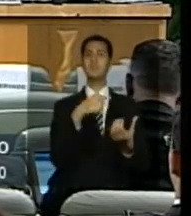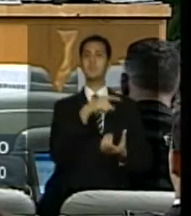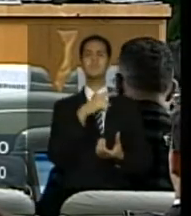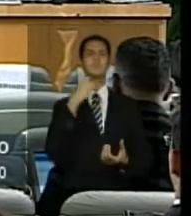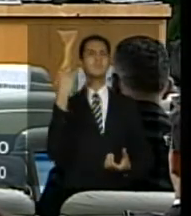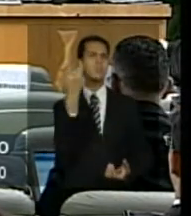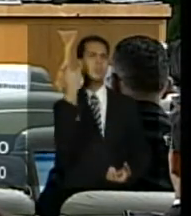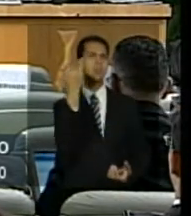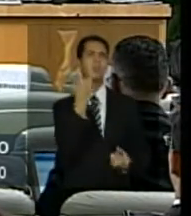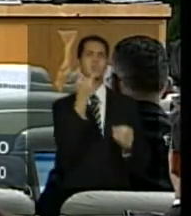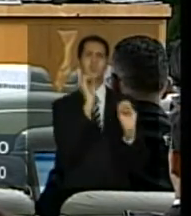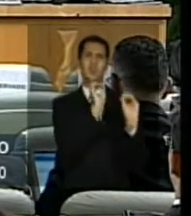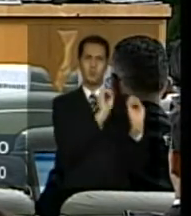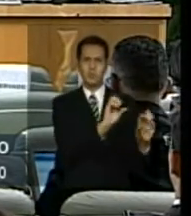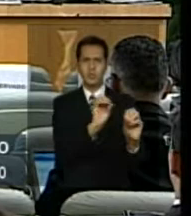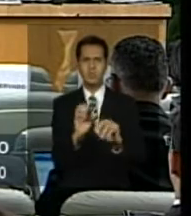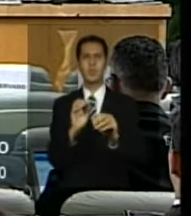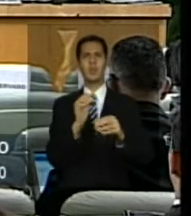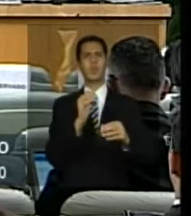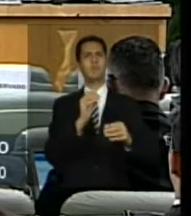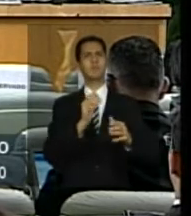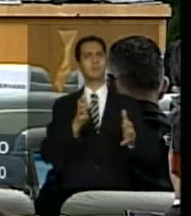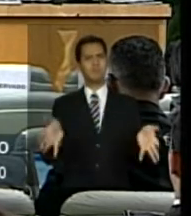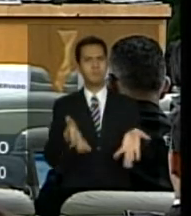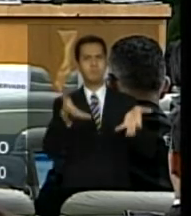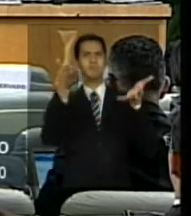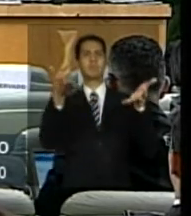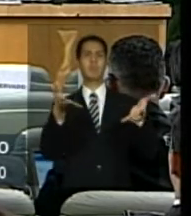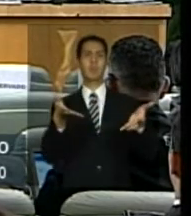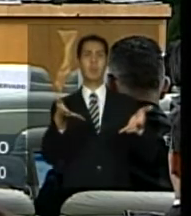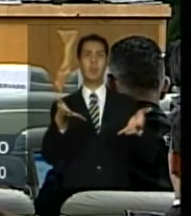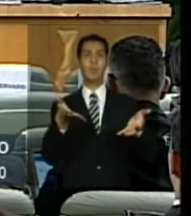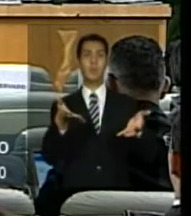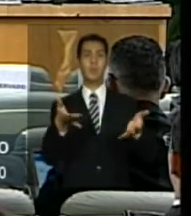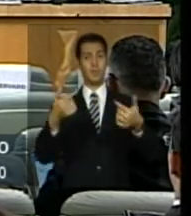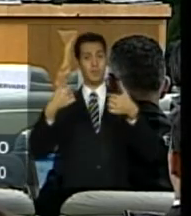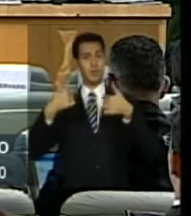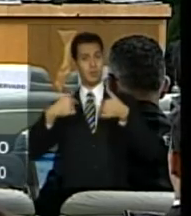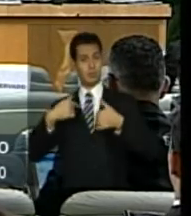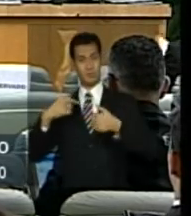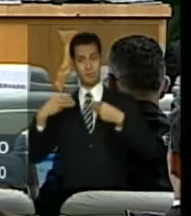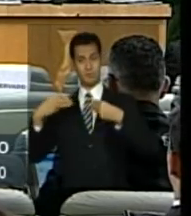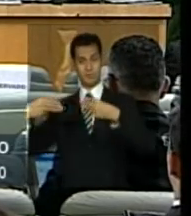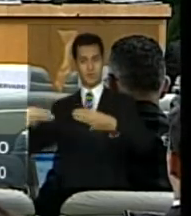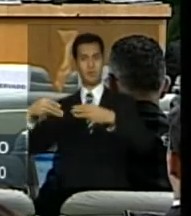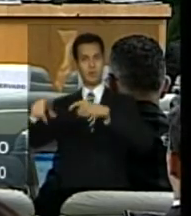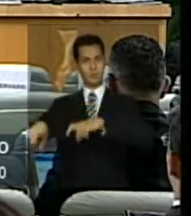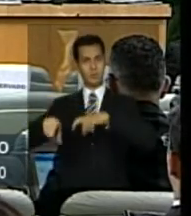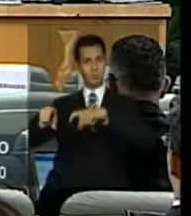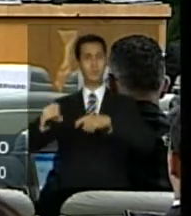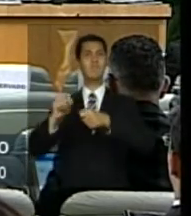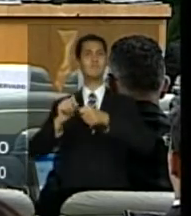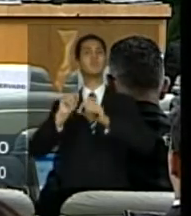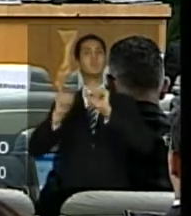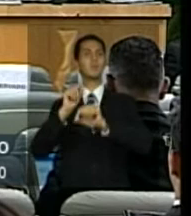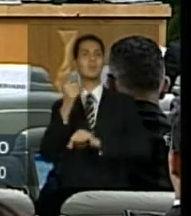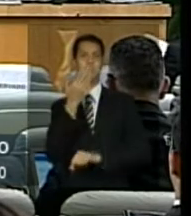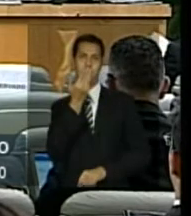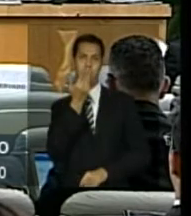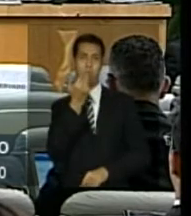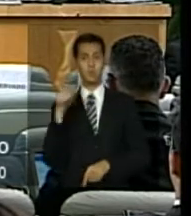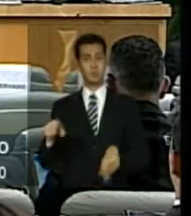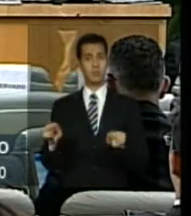o Ministério da Agricultura que é o ministério que produz alimentos é o ministério que cuida da qualidade